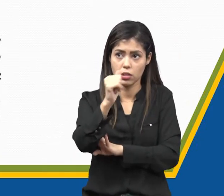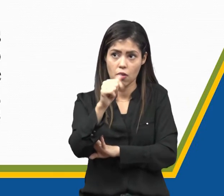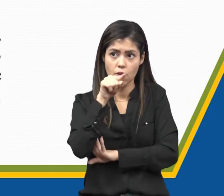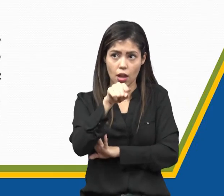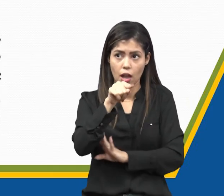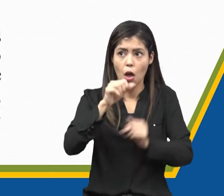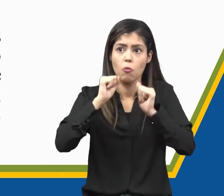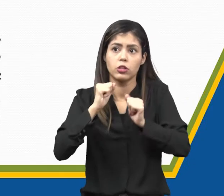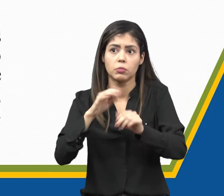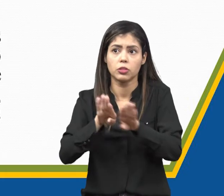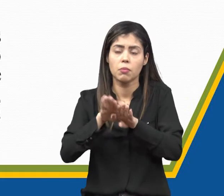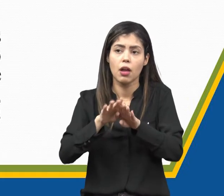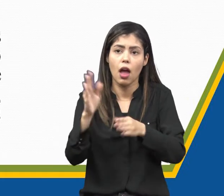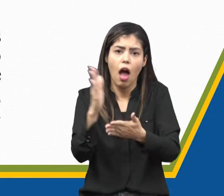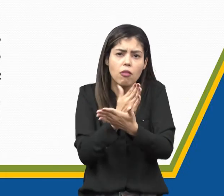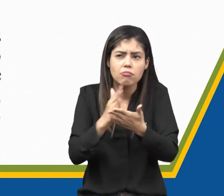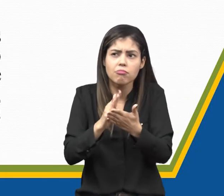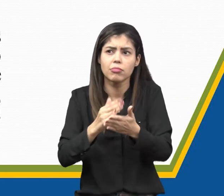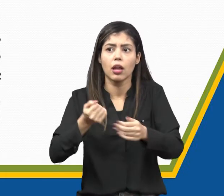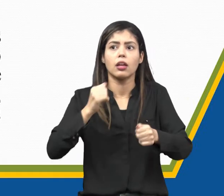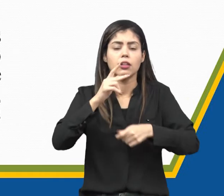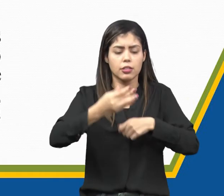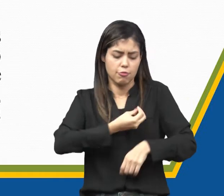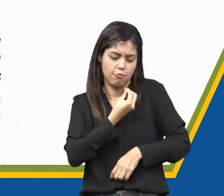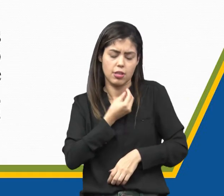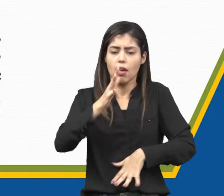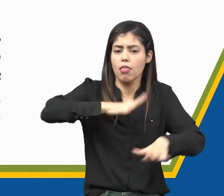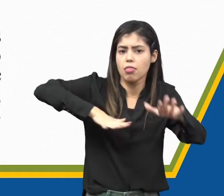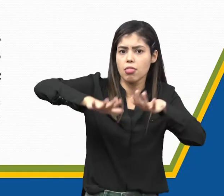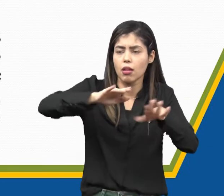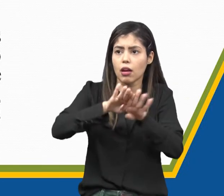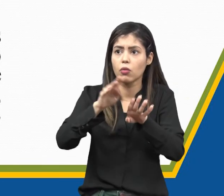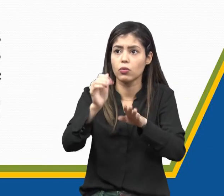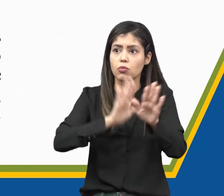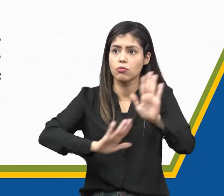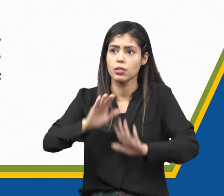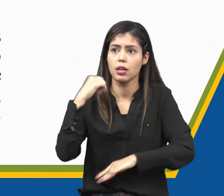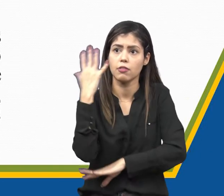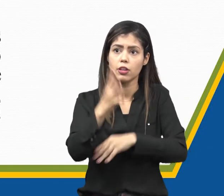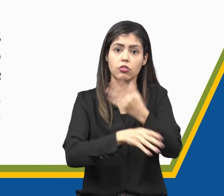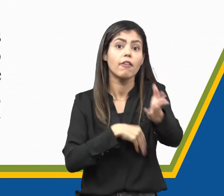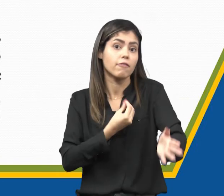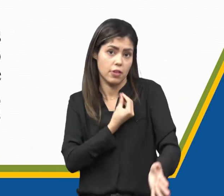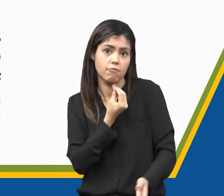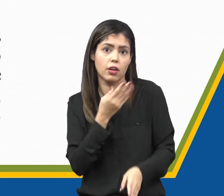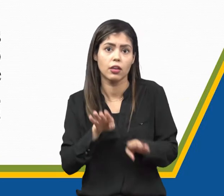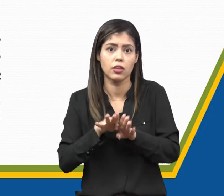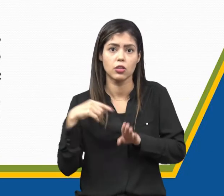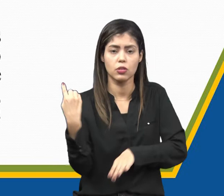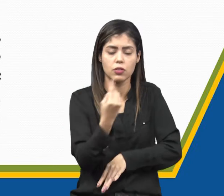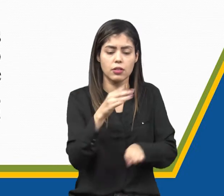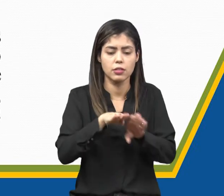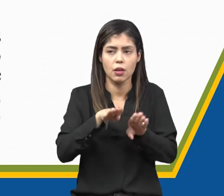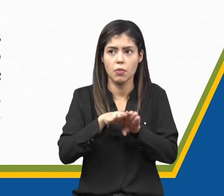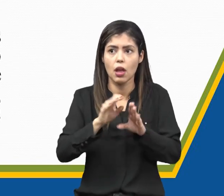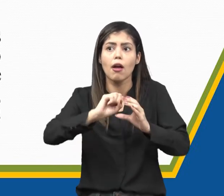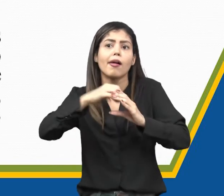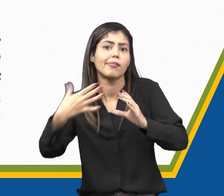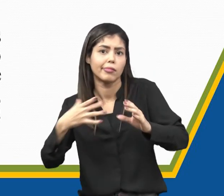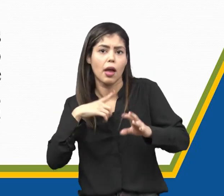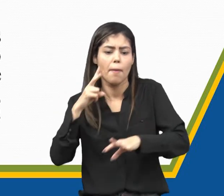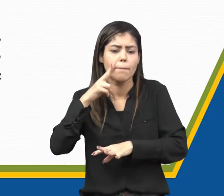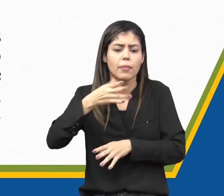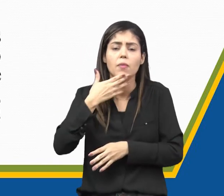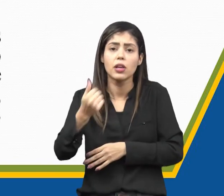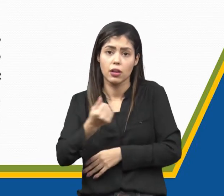podemos, além de garantir a manutenção da vida das florestas, além de mantermos a floresta viva, né, nós vamos garantir também a melhor qualidade